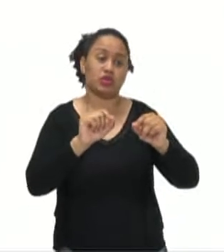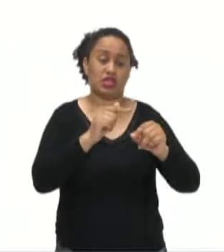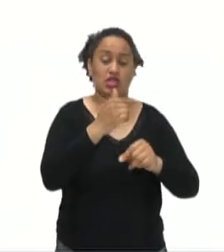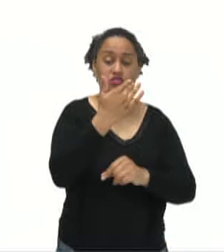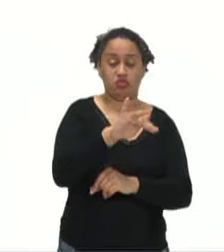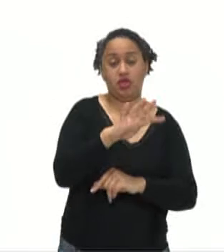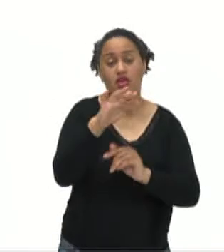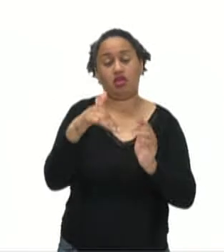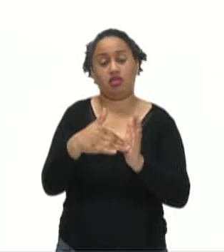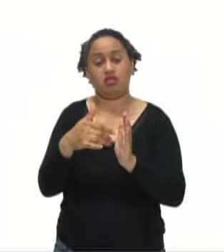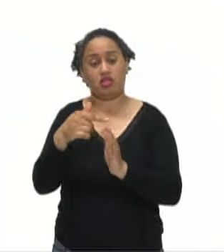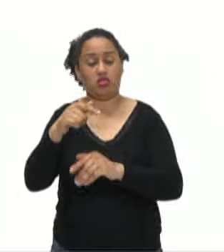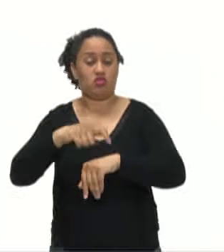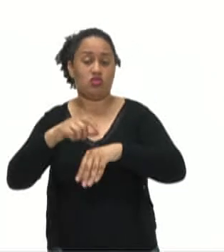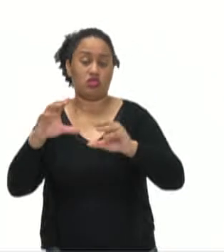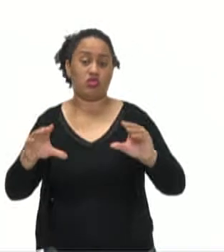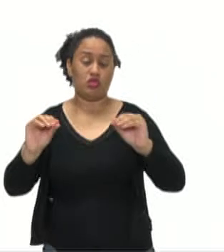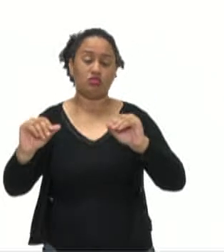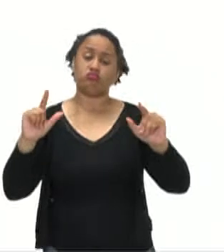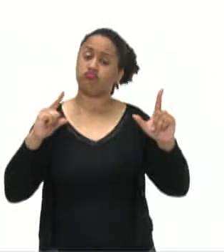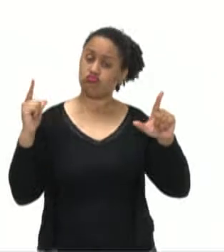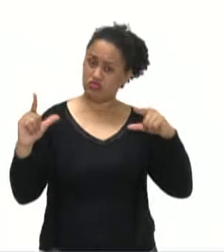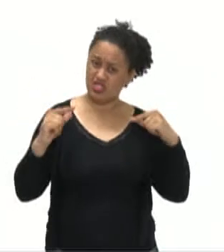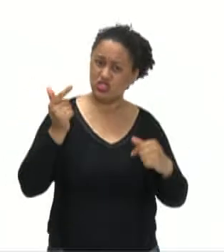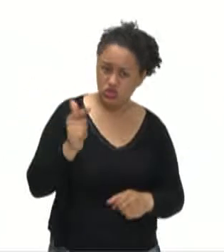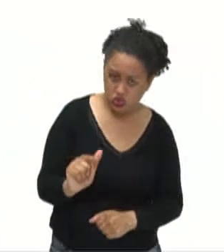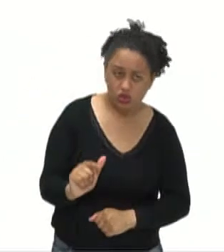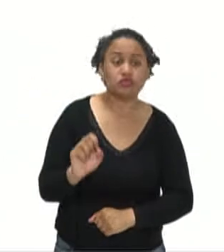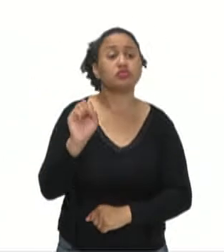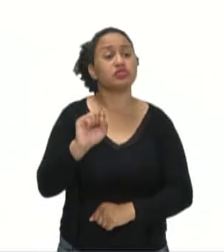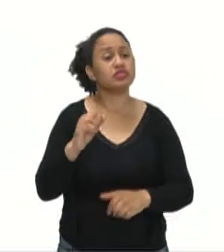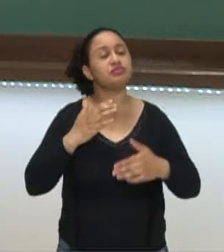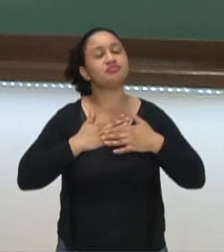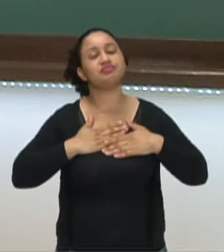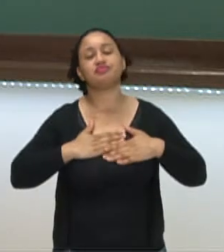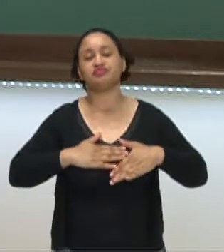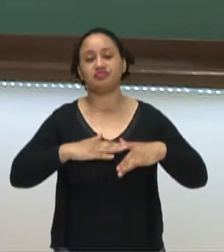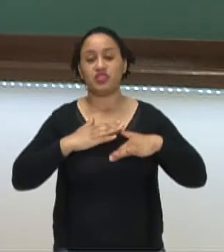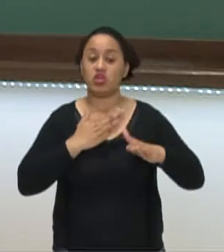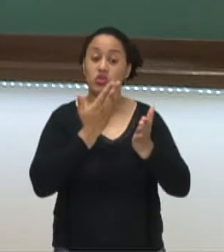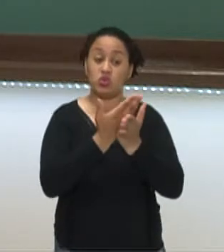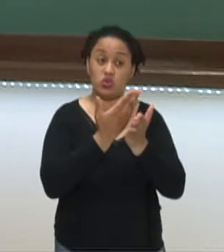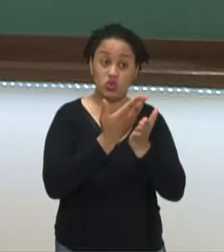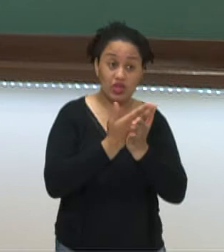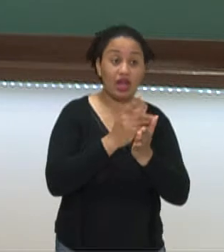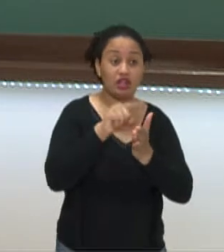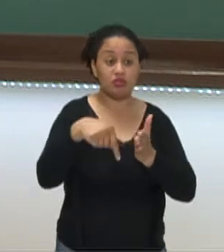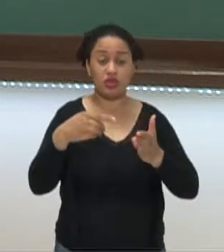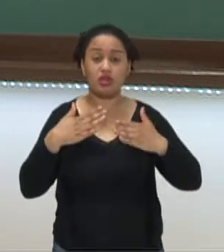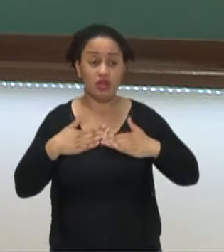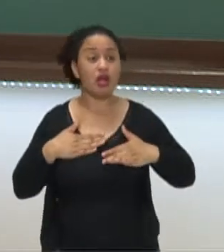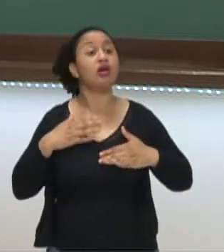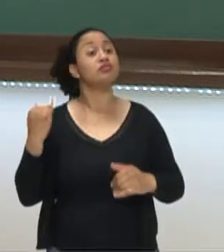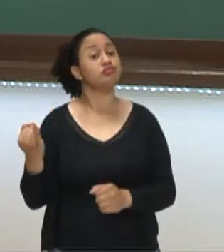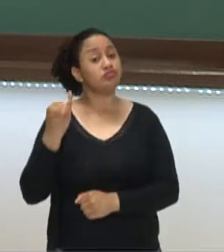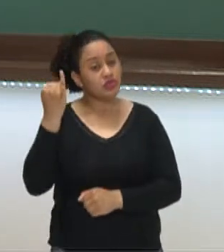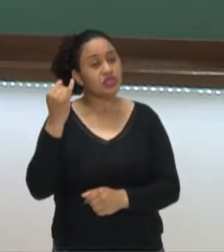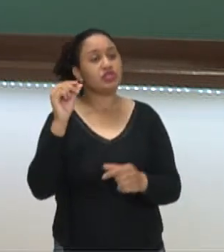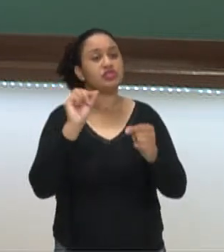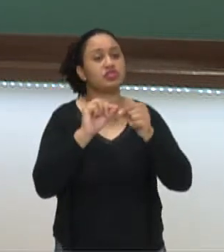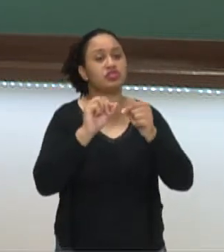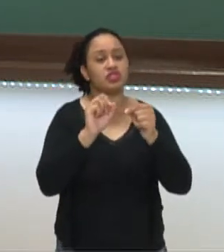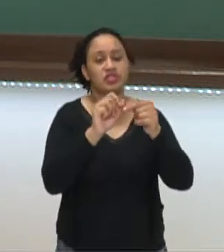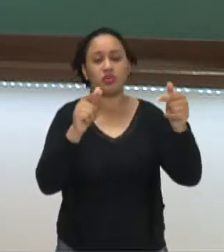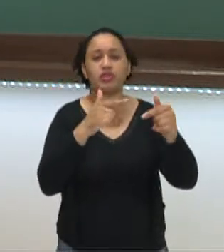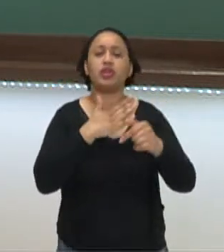às 19h, o seu horário de lazer. De novo, relaxar depois de um momento de estudos é importante. Fazer as atividades